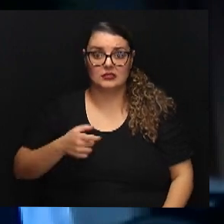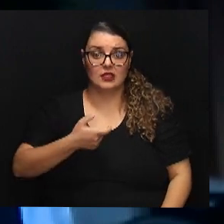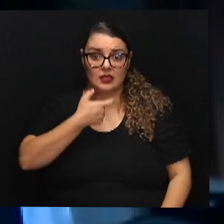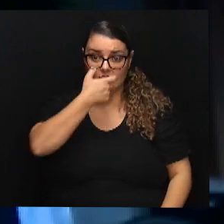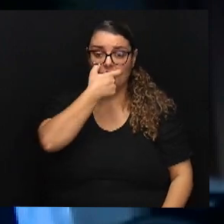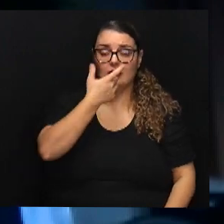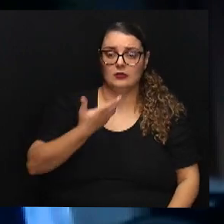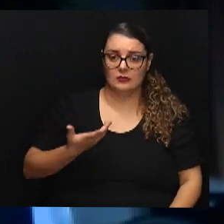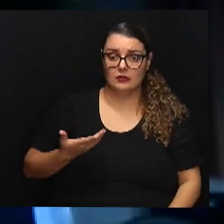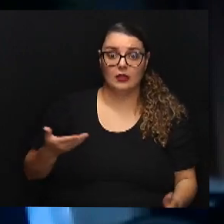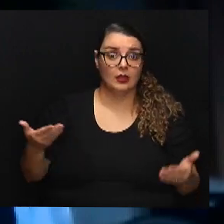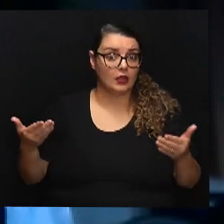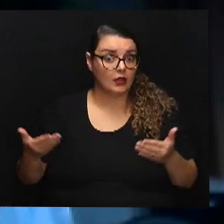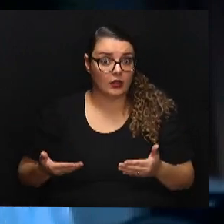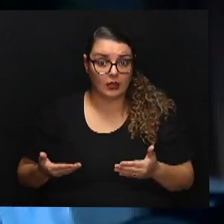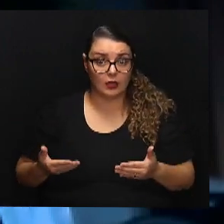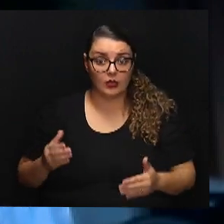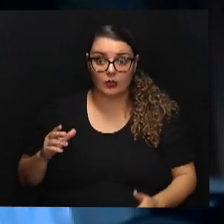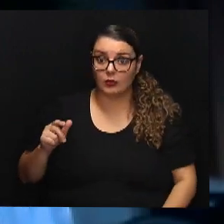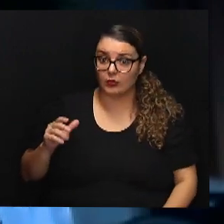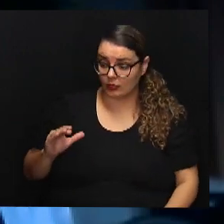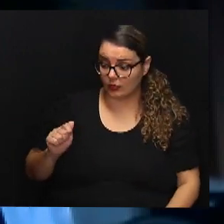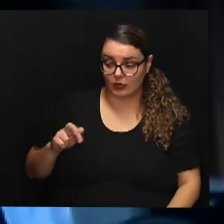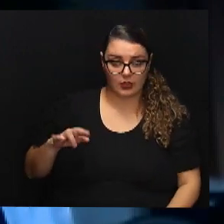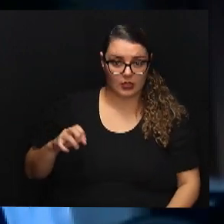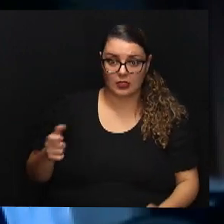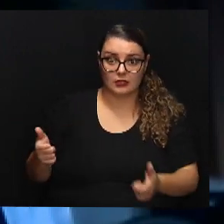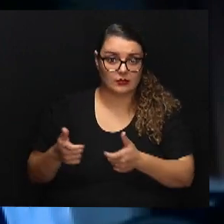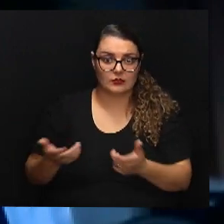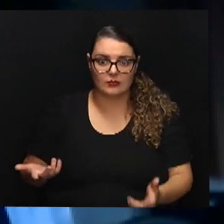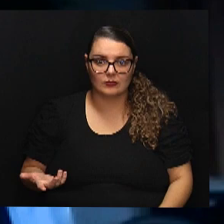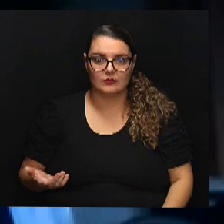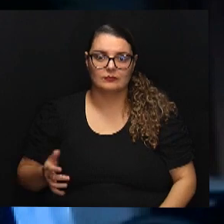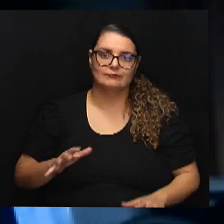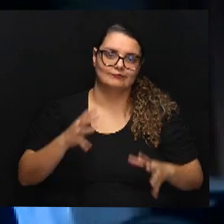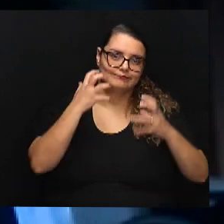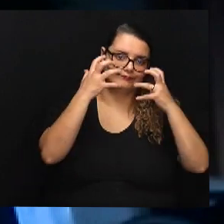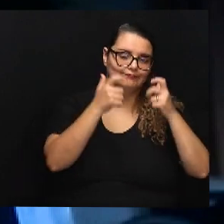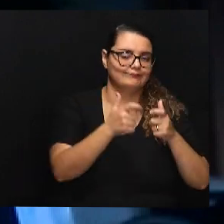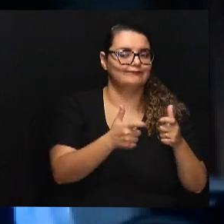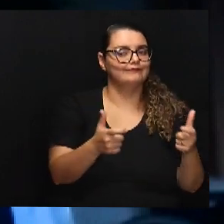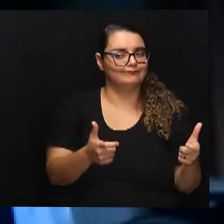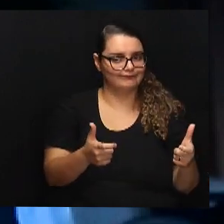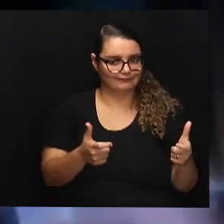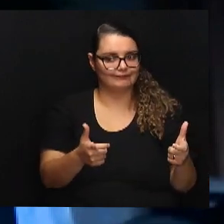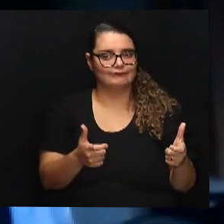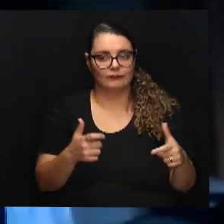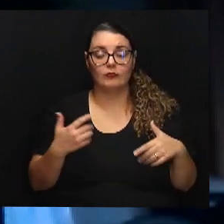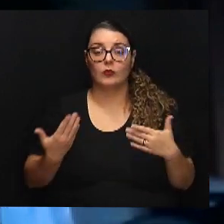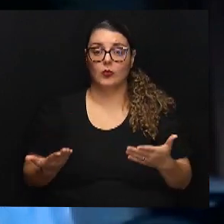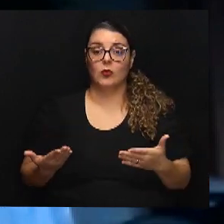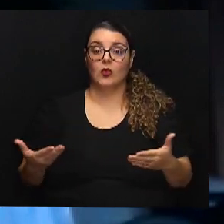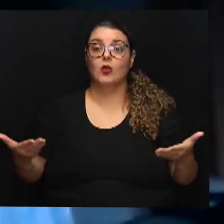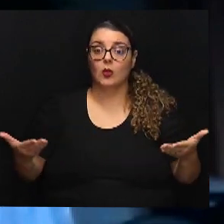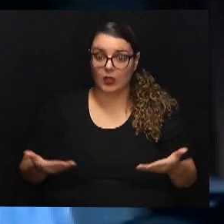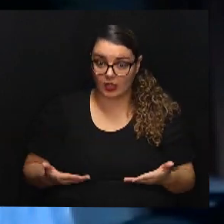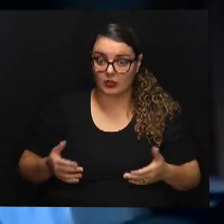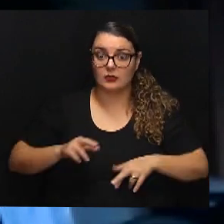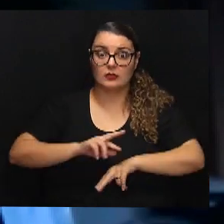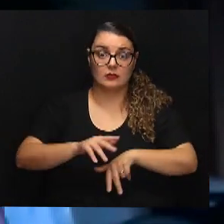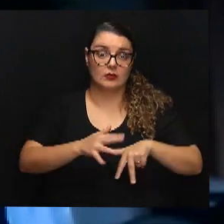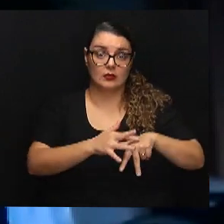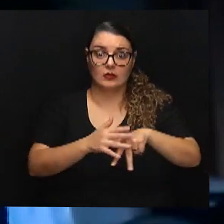evoluindo para próstese, dentaduras e tudo mais. Atualmente, o nível de cárie está diminuindo muito, mas o nível de estresse está